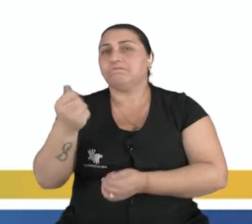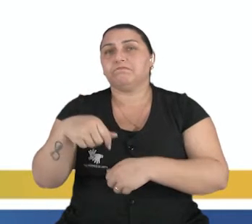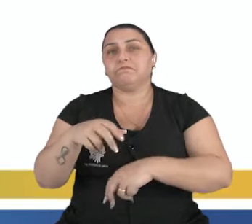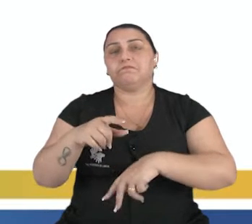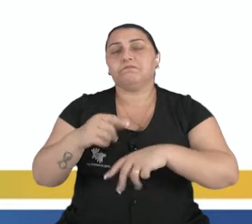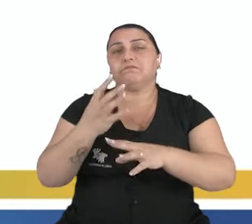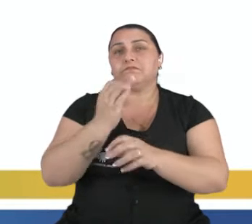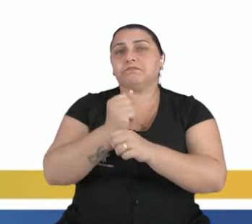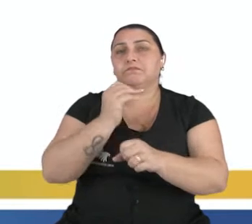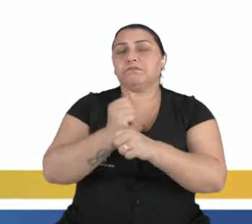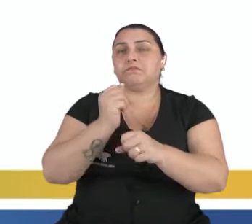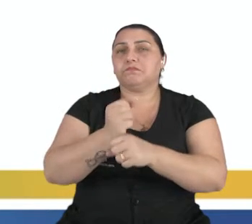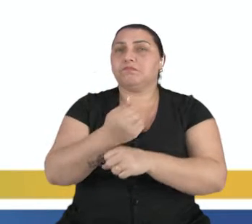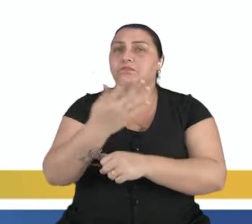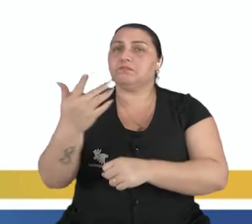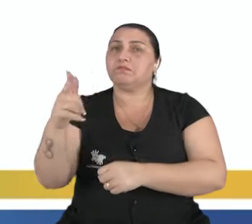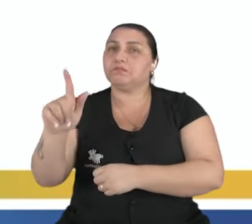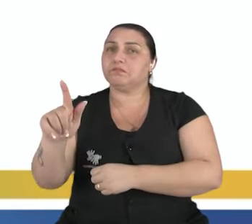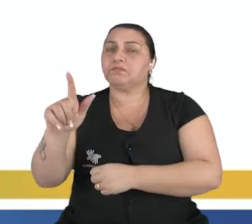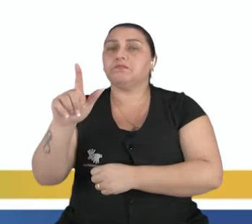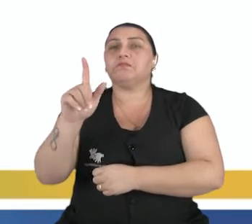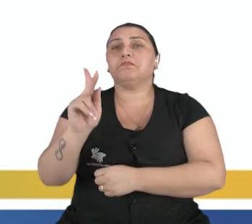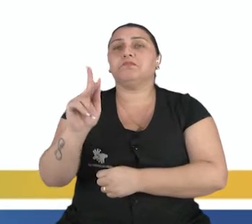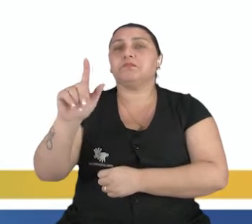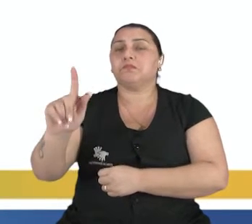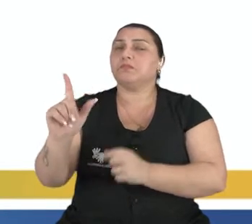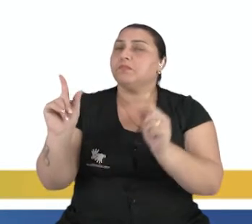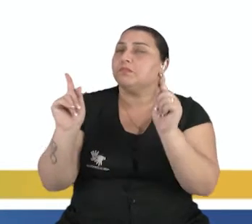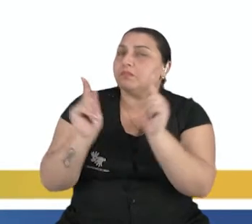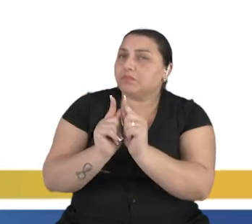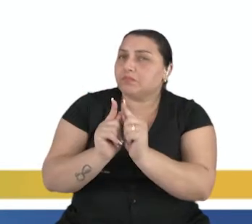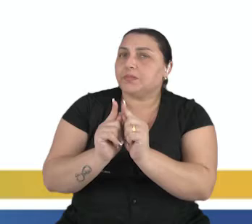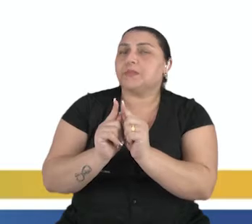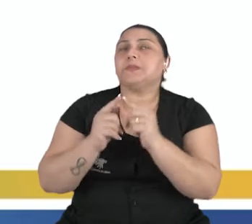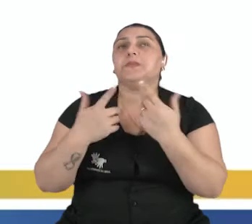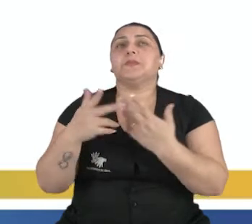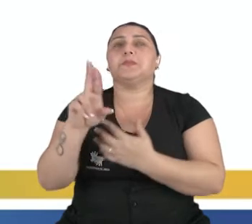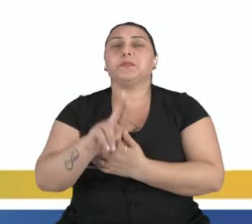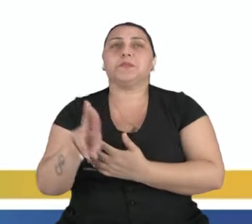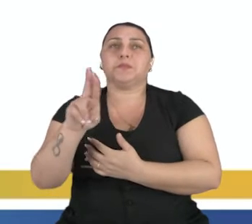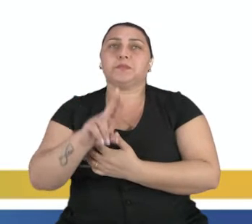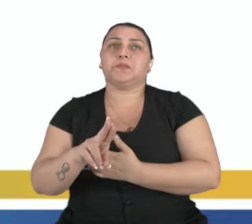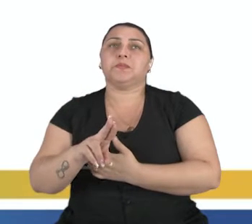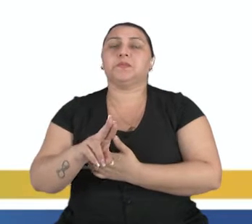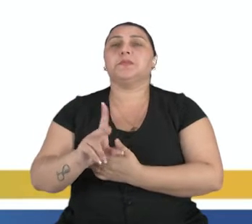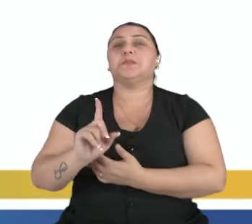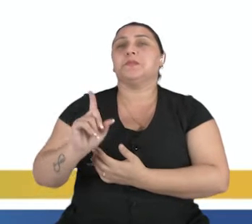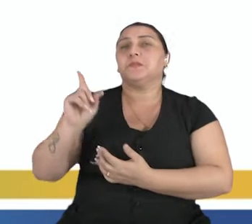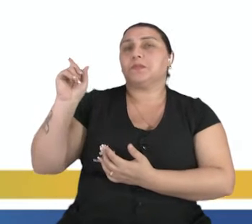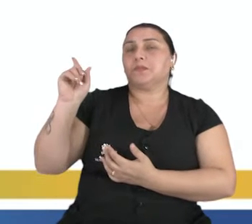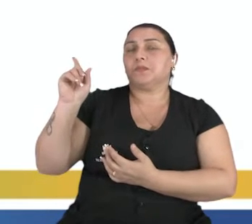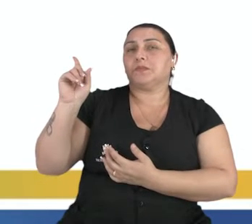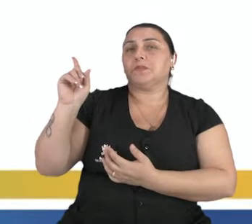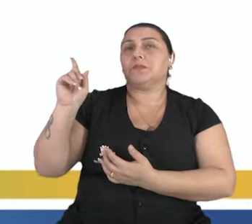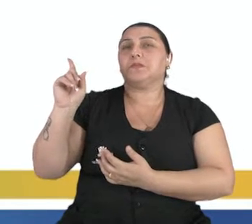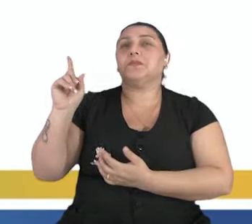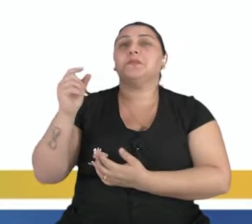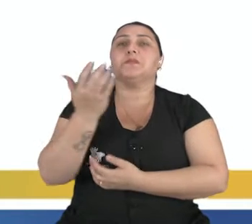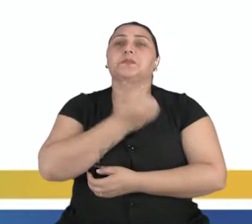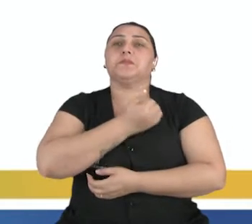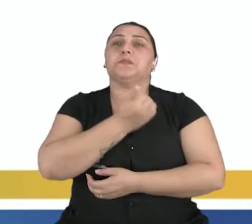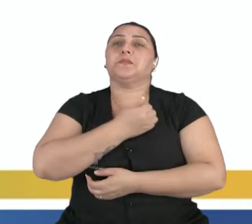a quantidade em gramas, quilogramas, como é muito pequeno, então é utilizado esse índice através do número de